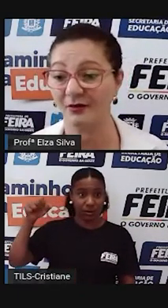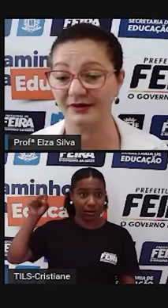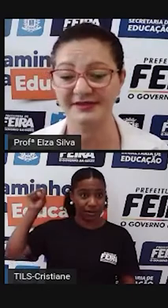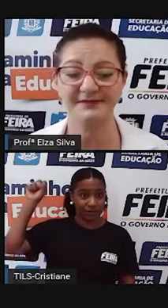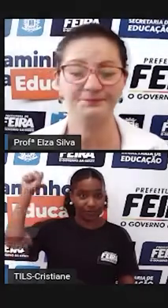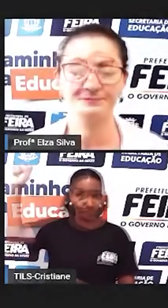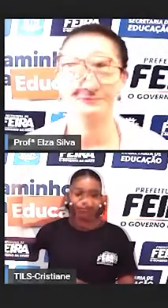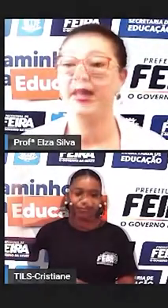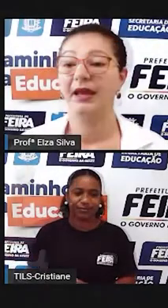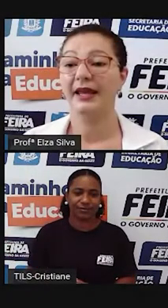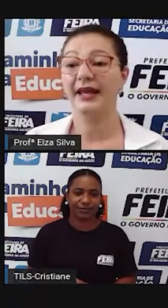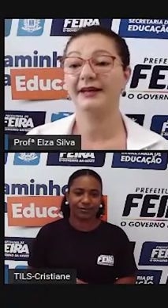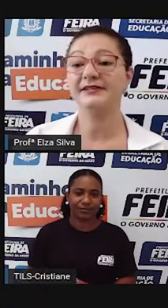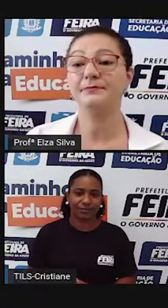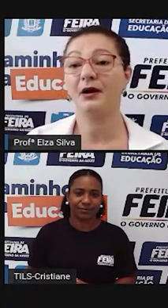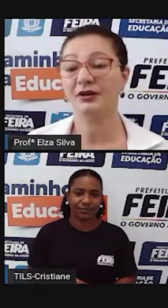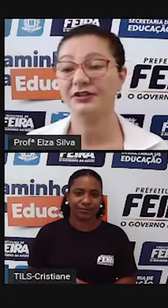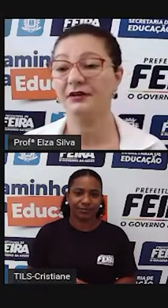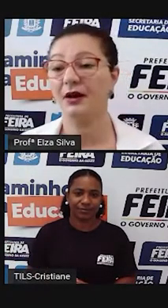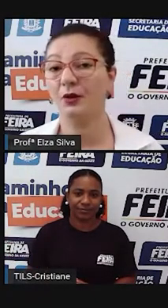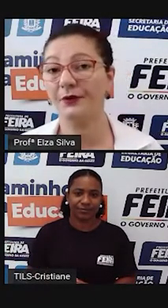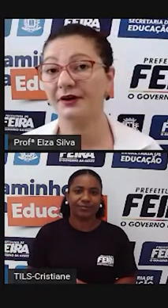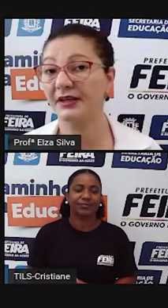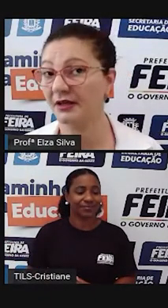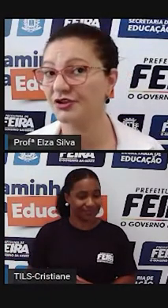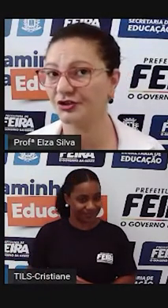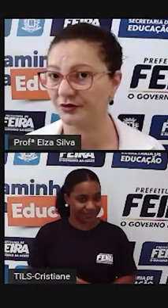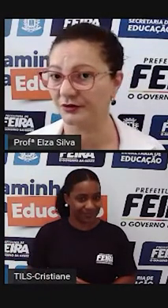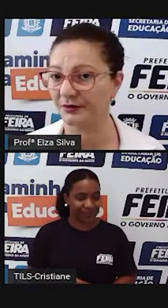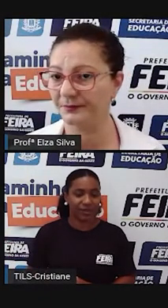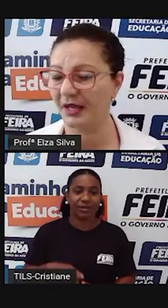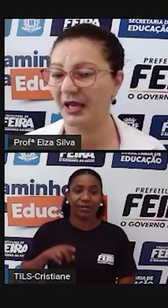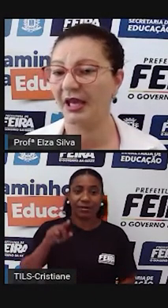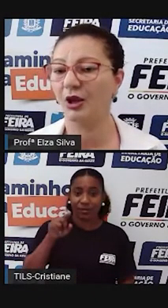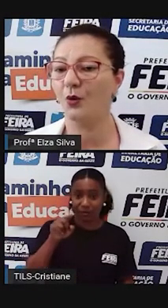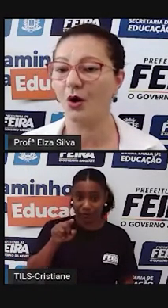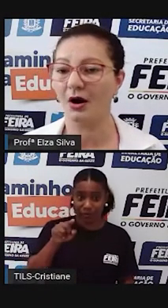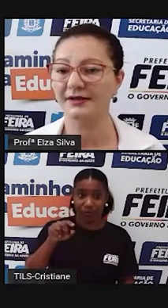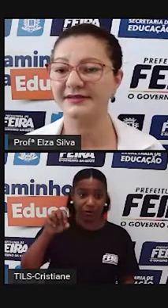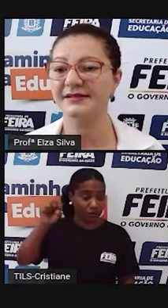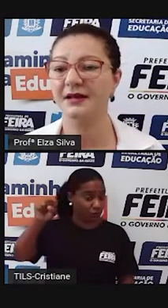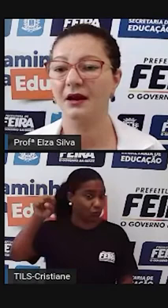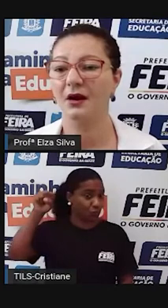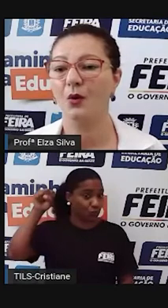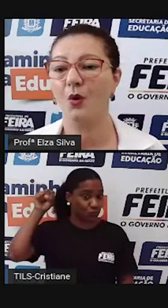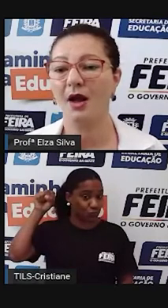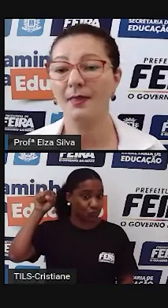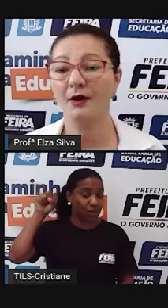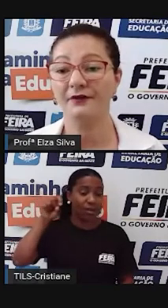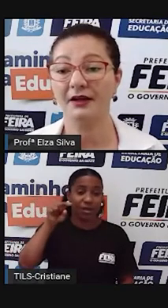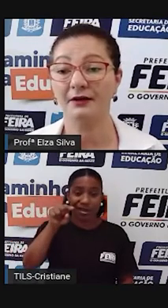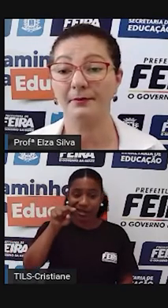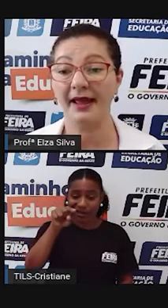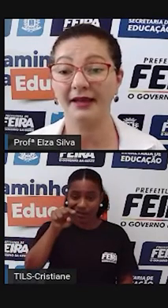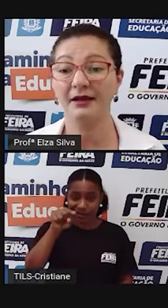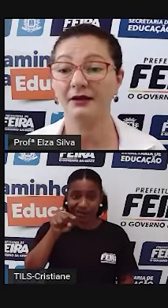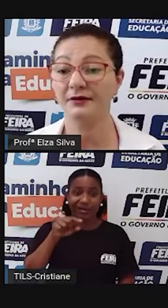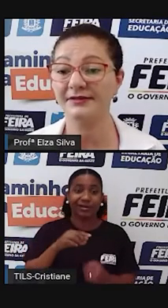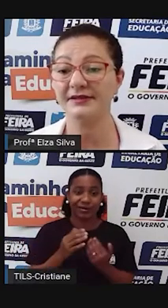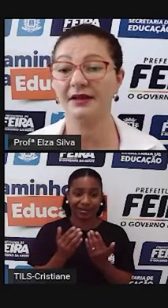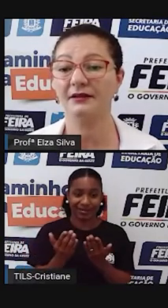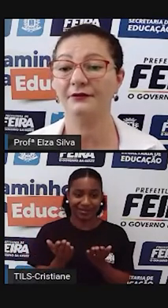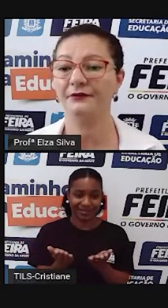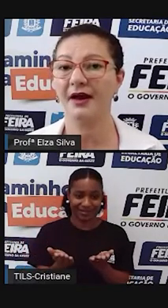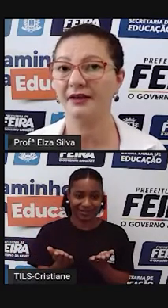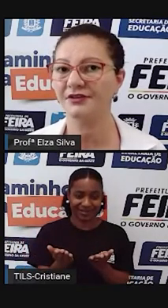nossas aulas. He is Martin Luther King Jr. He was one of the black